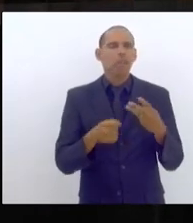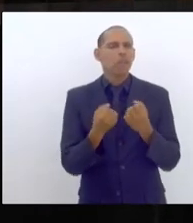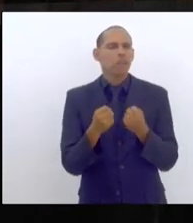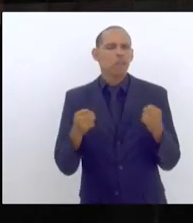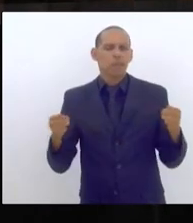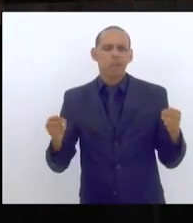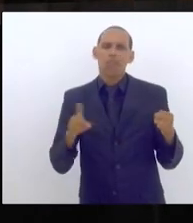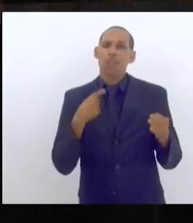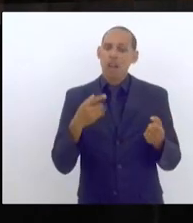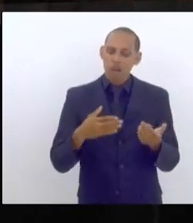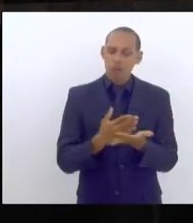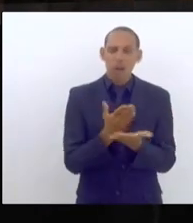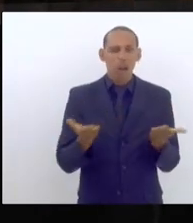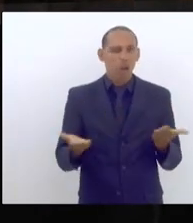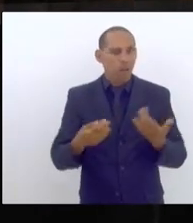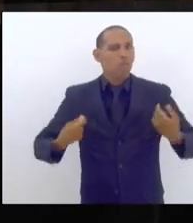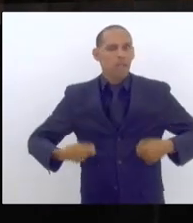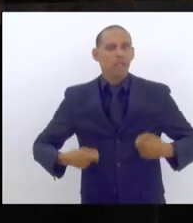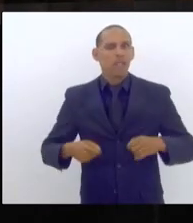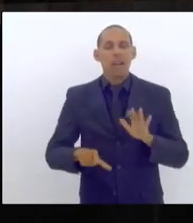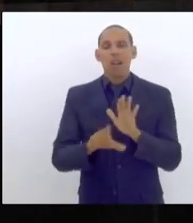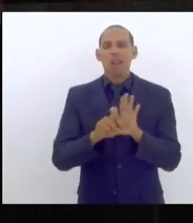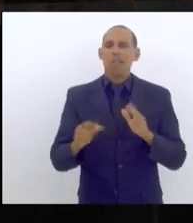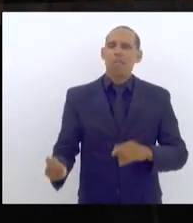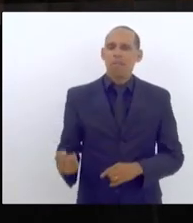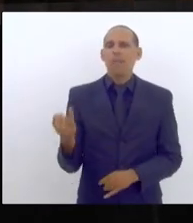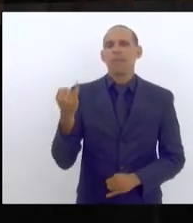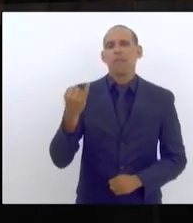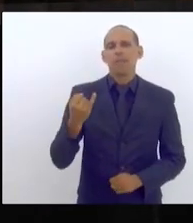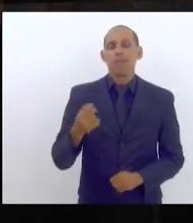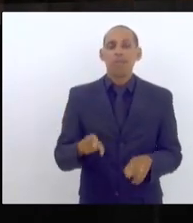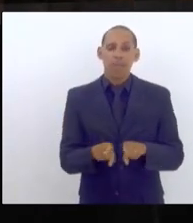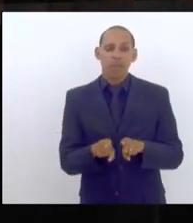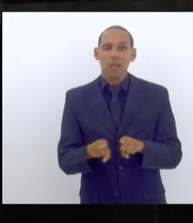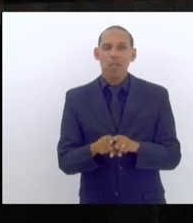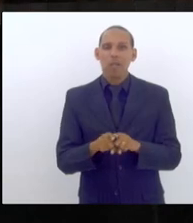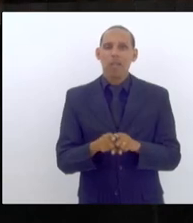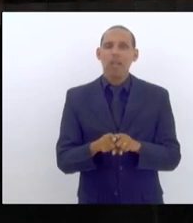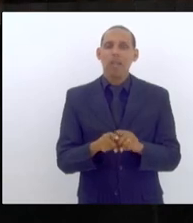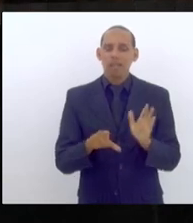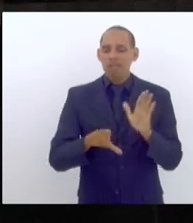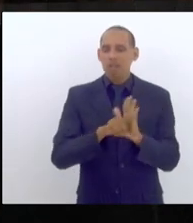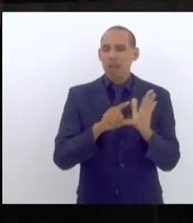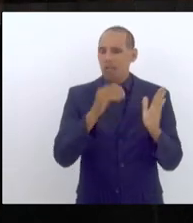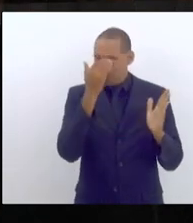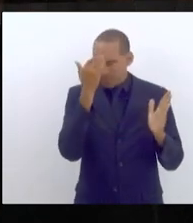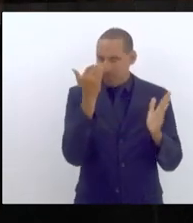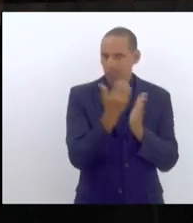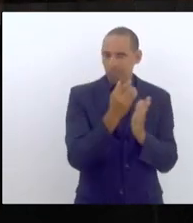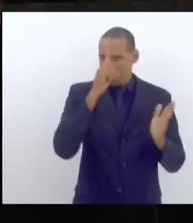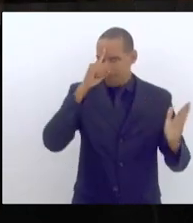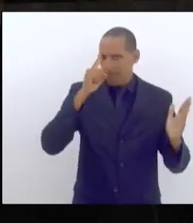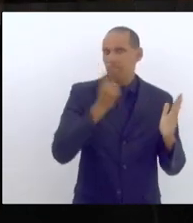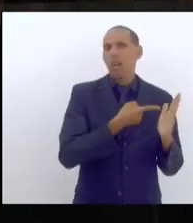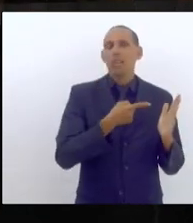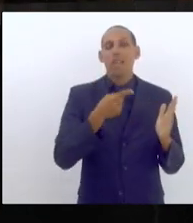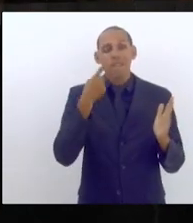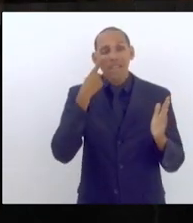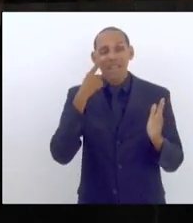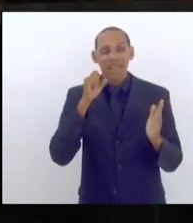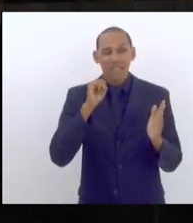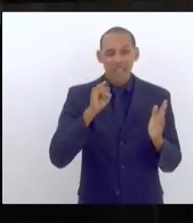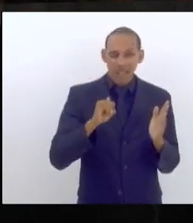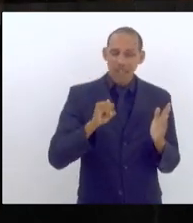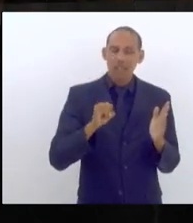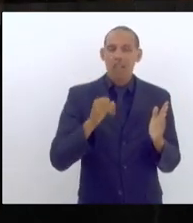temos que aprovar hoje essa lei tão importante, mas fazer o cúmplice dela, verificar se isso realmente vai